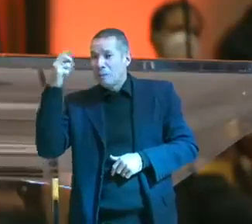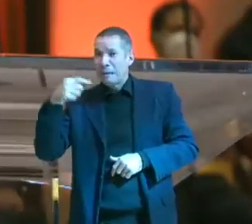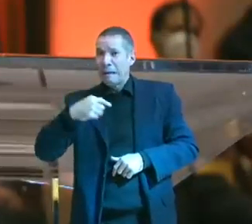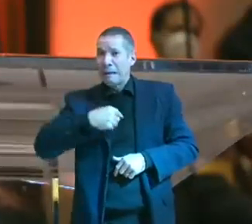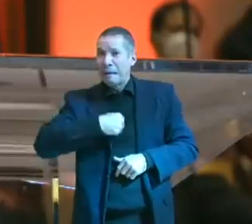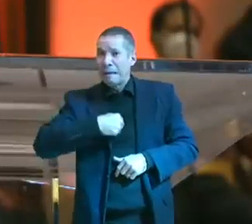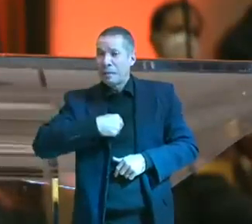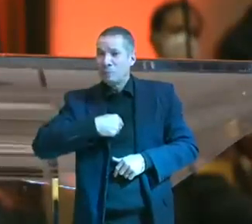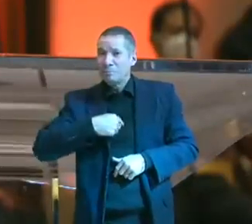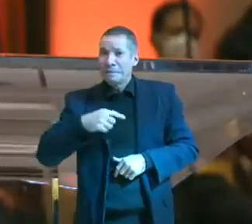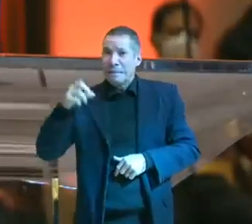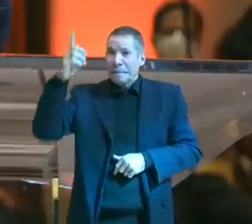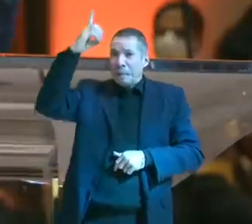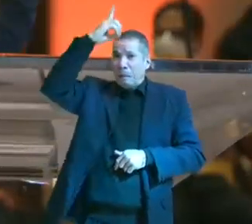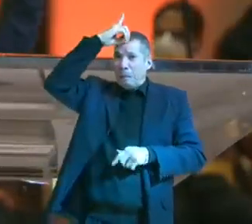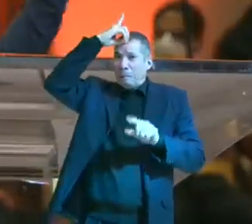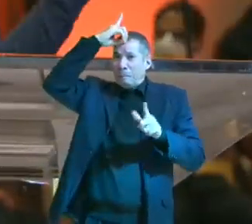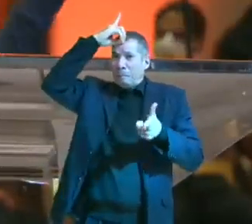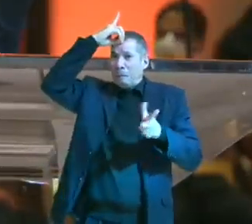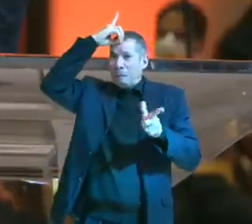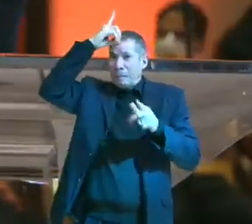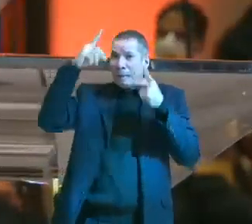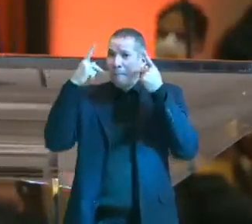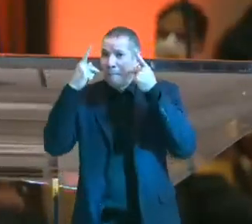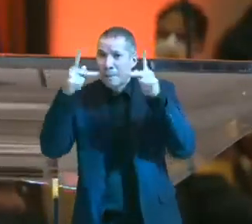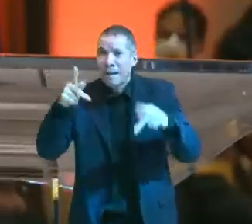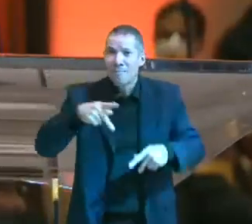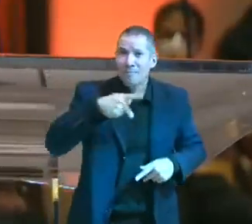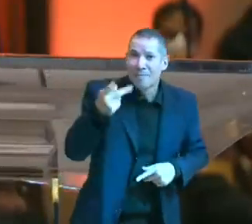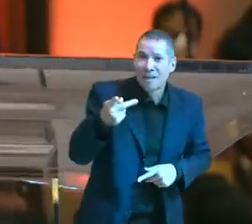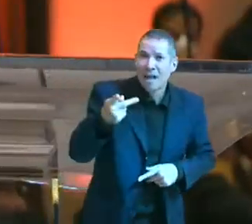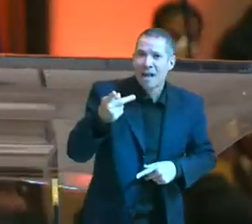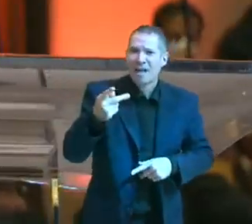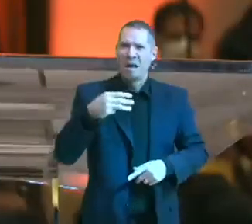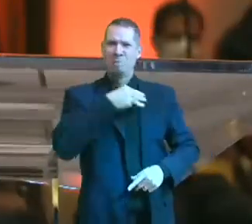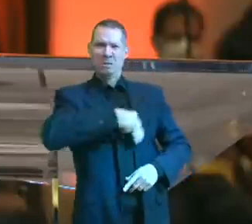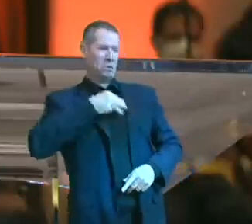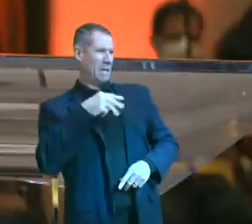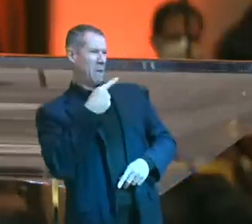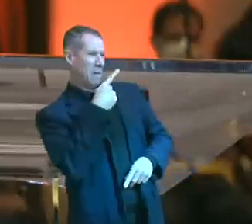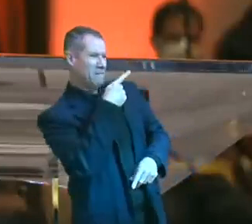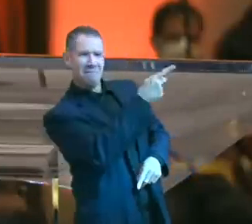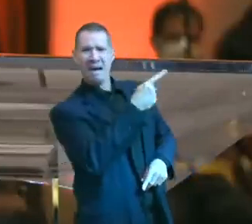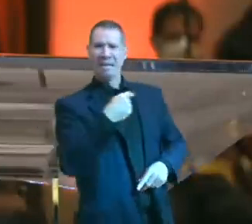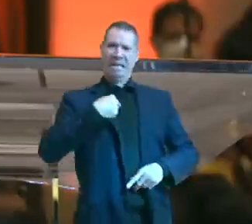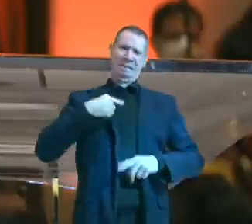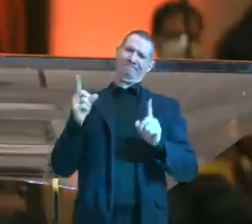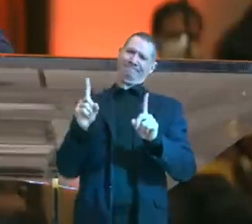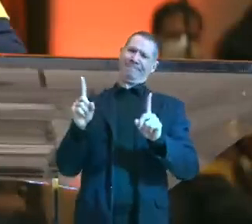eu não tenho esse dom de pregar, de falar, eu vou deixar para os missionários, né?